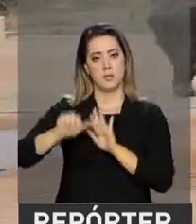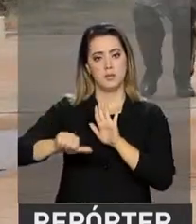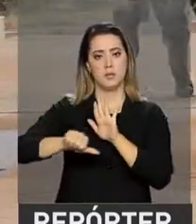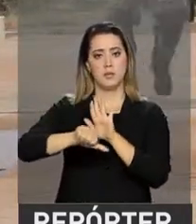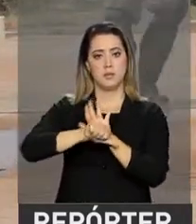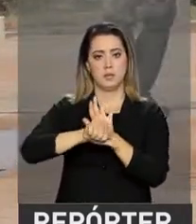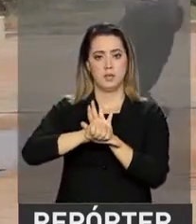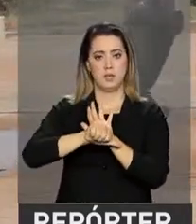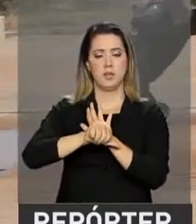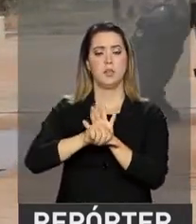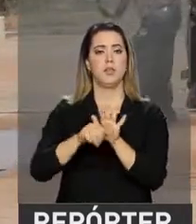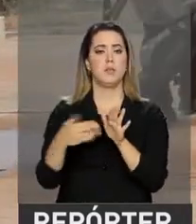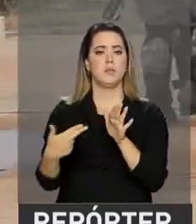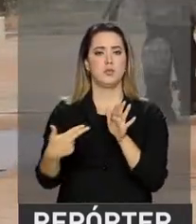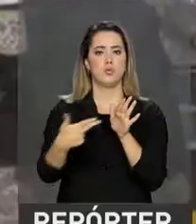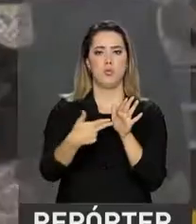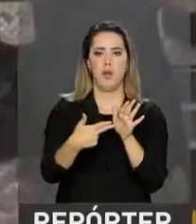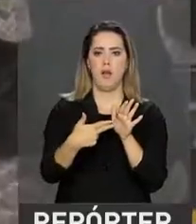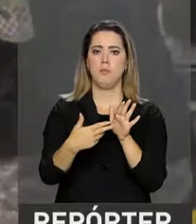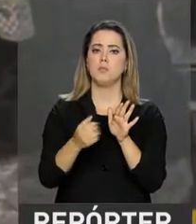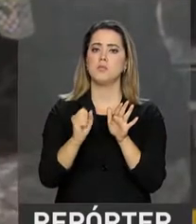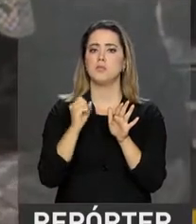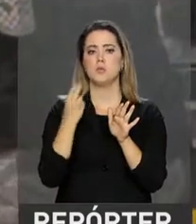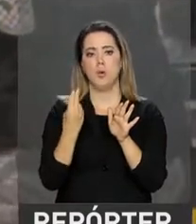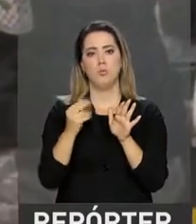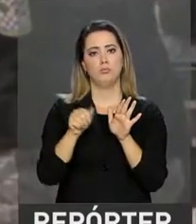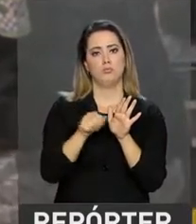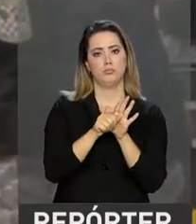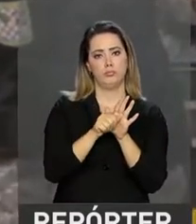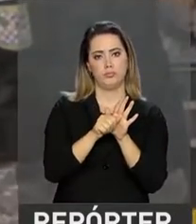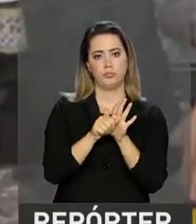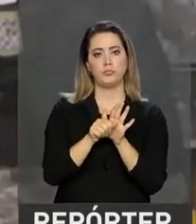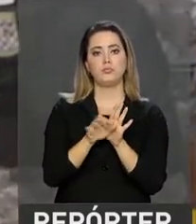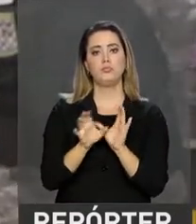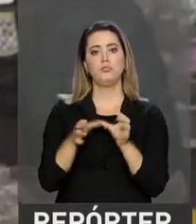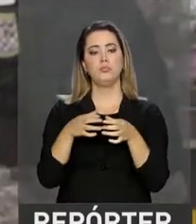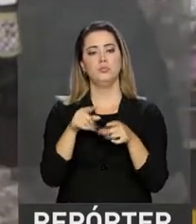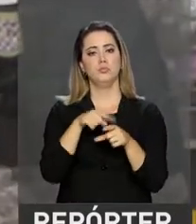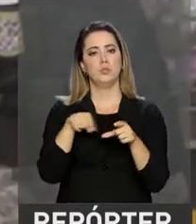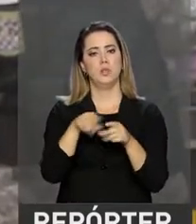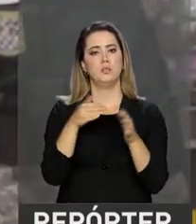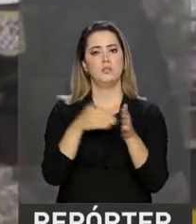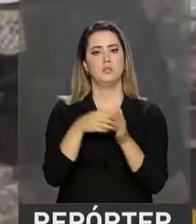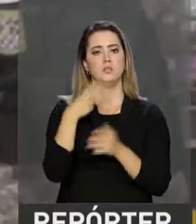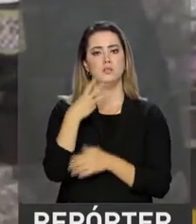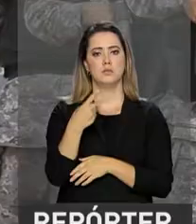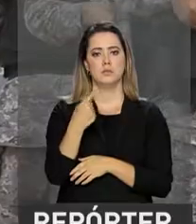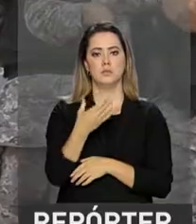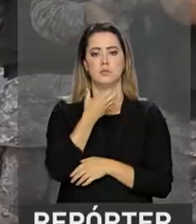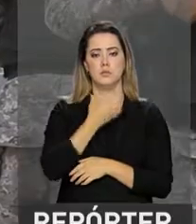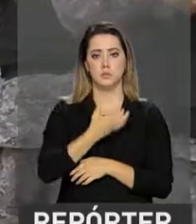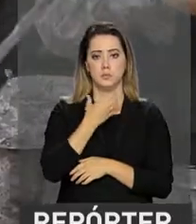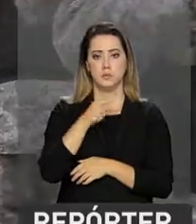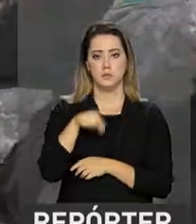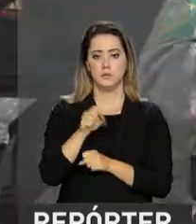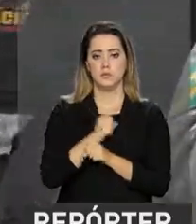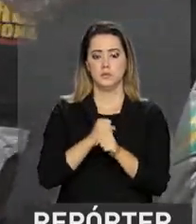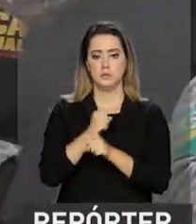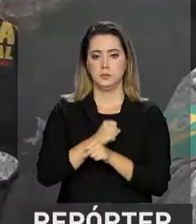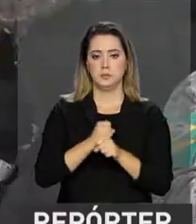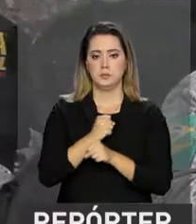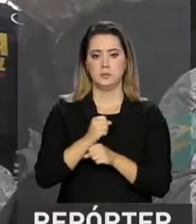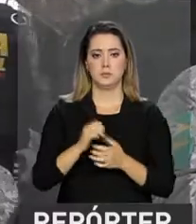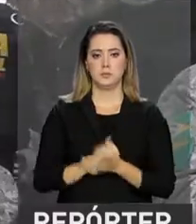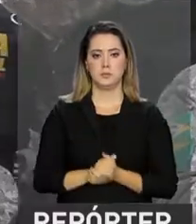de armas. Os homens da Força Nacional vão permanecer nesses estados pelo menos até 31 de dezembro